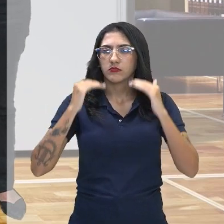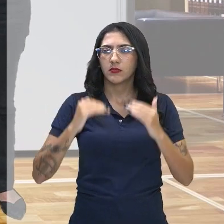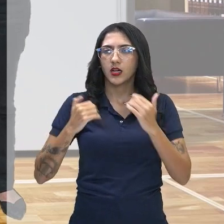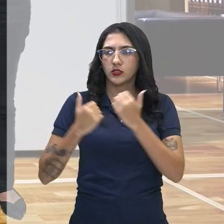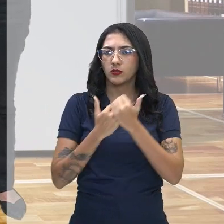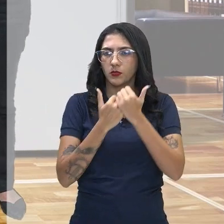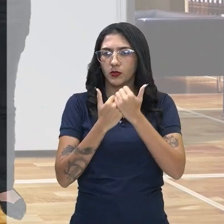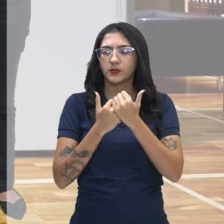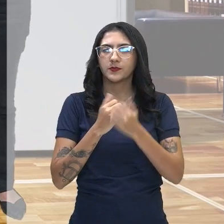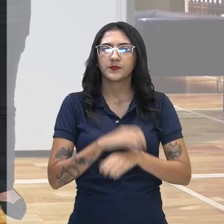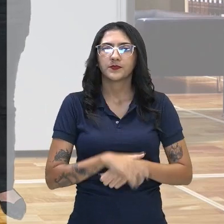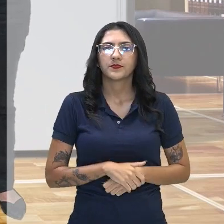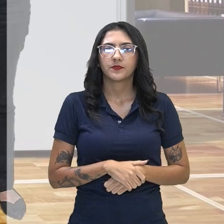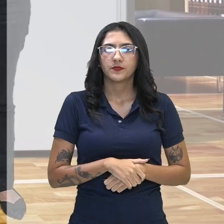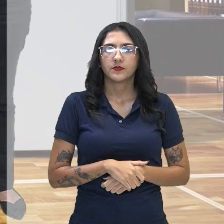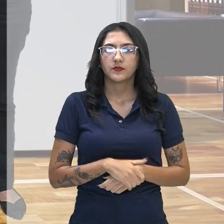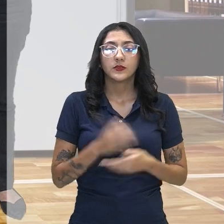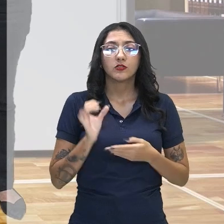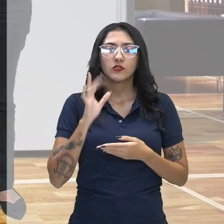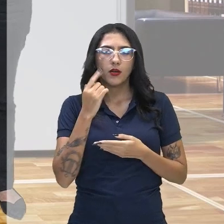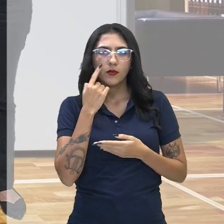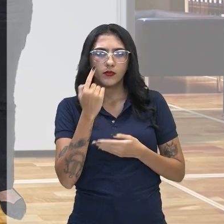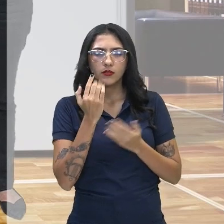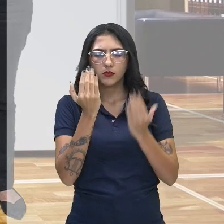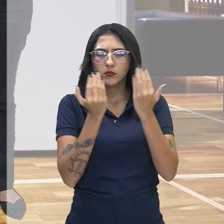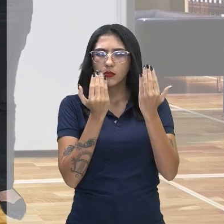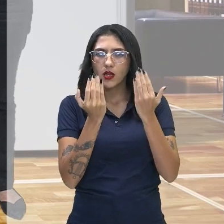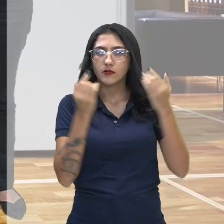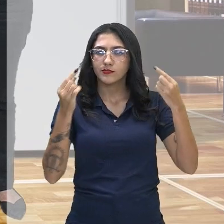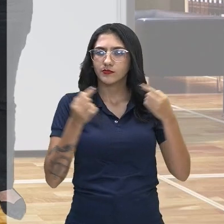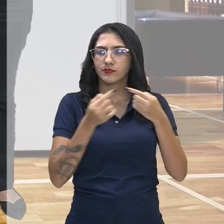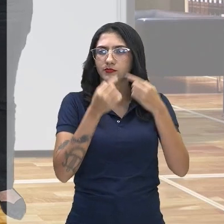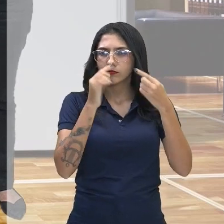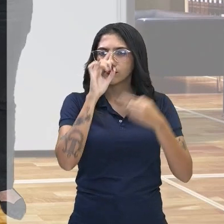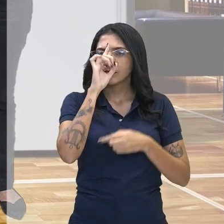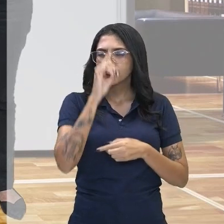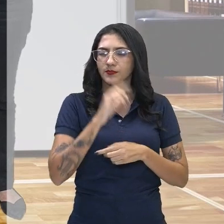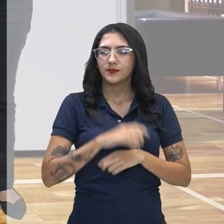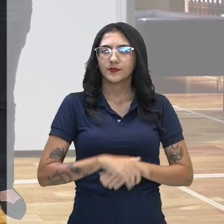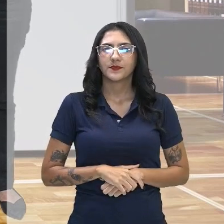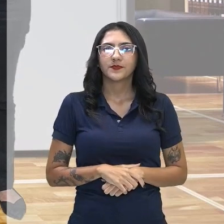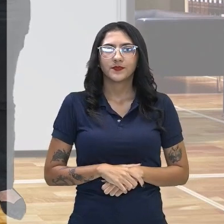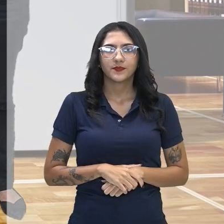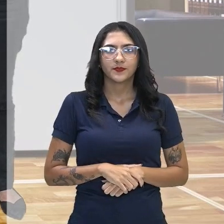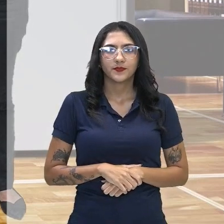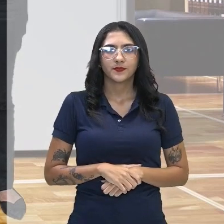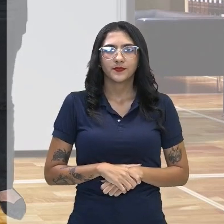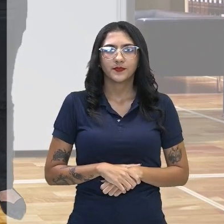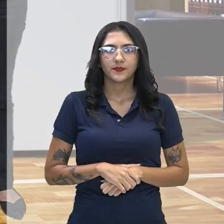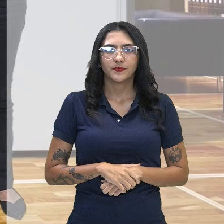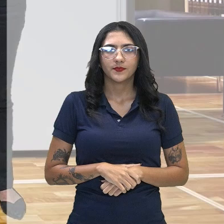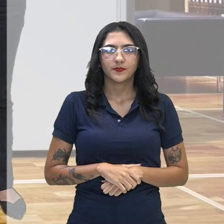Lá. Então, você só confirma as suas informações. Right? Próxima dica.